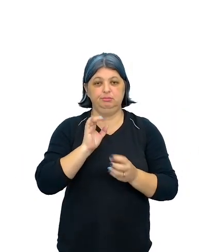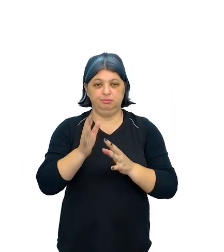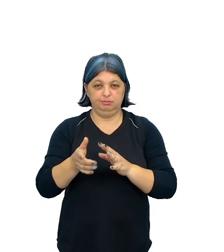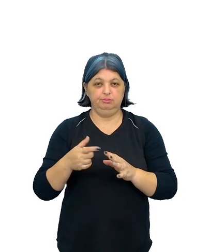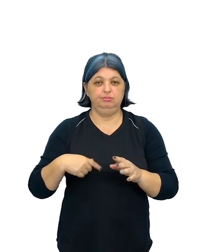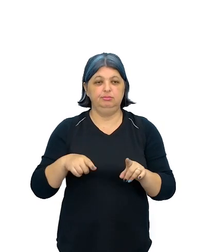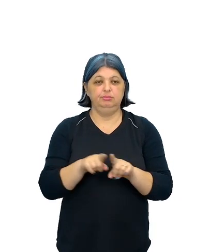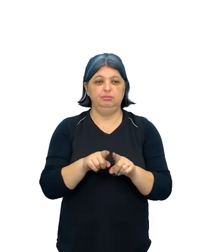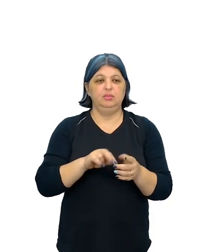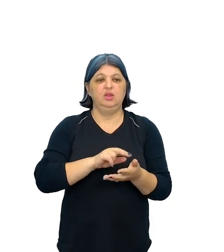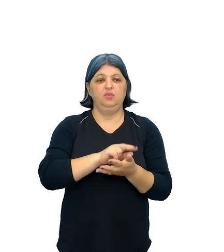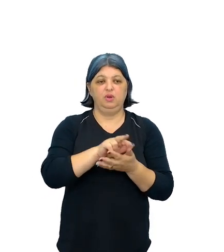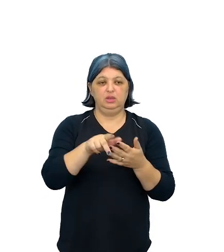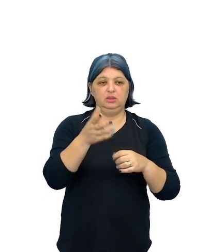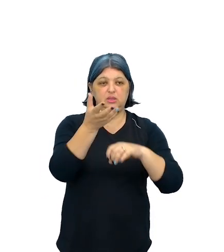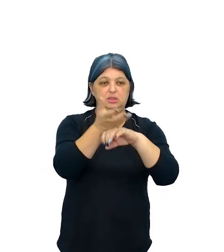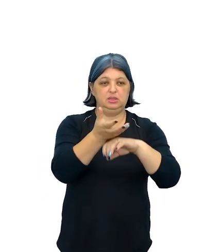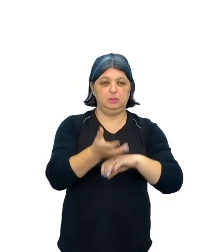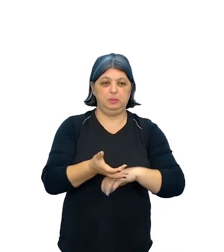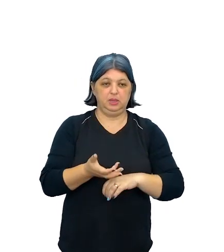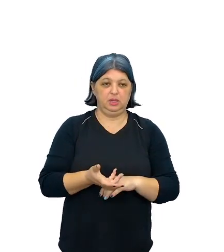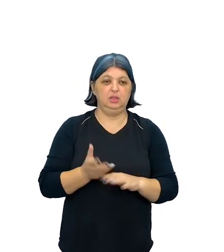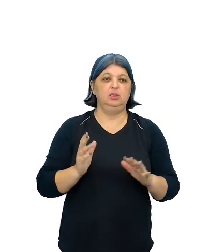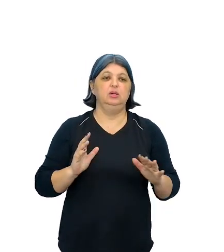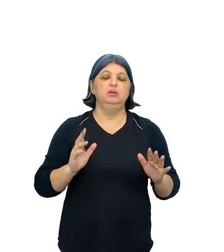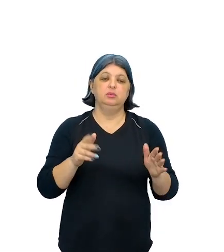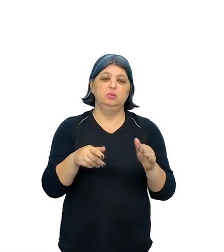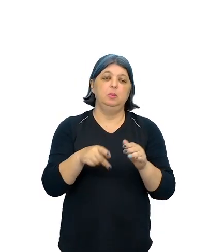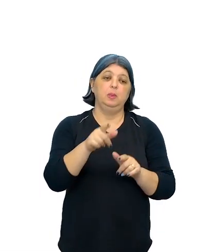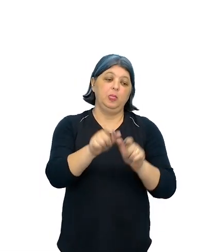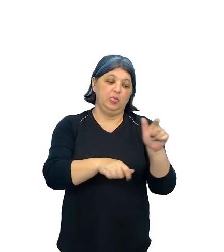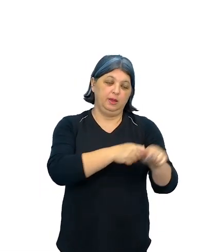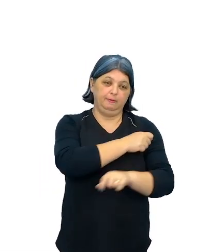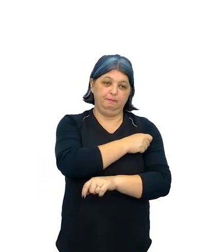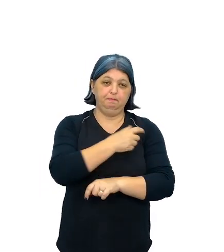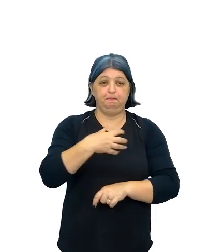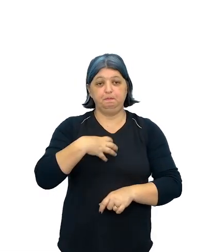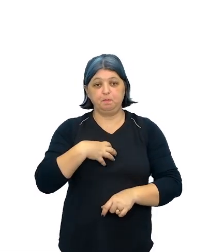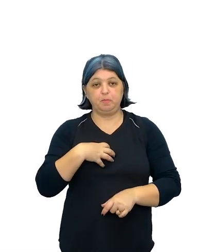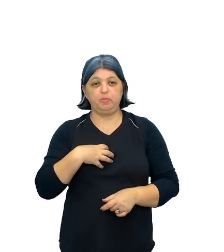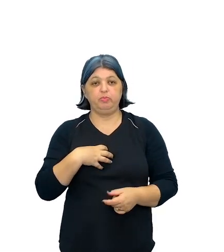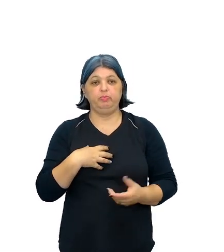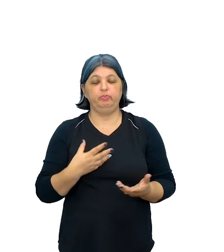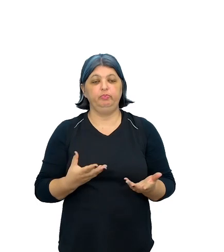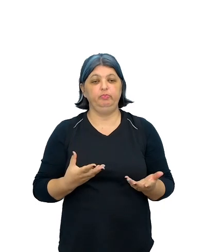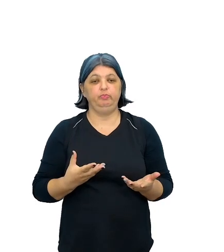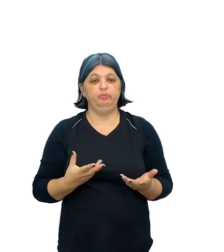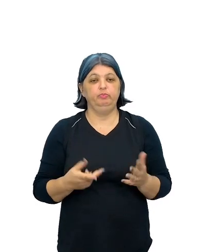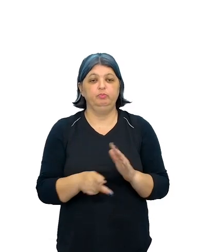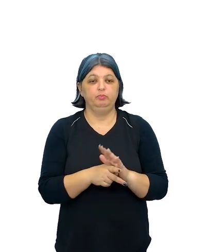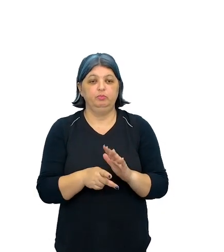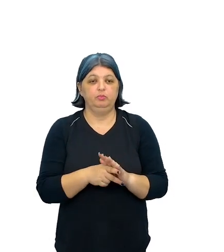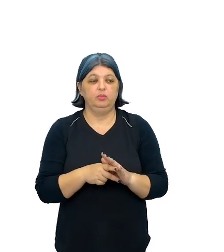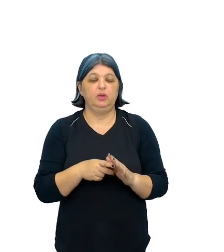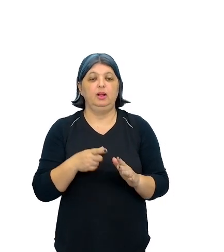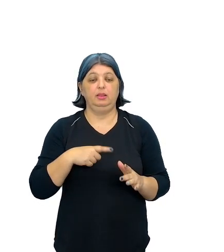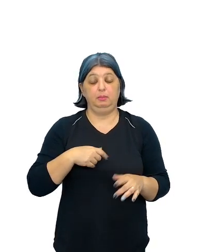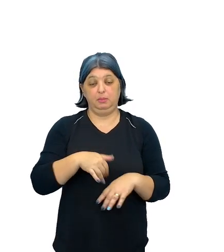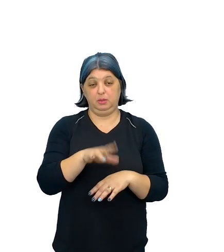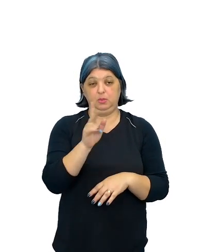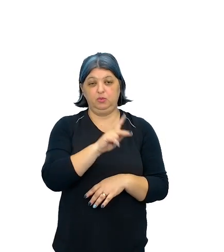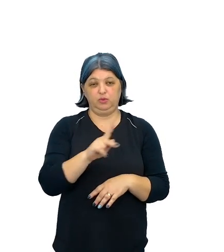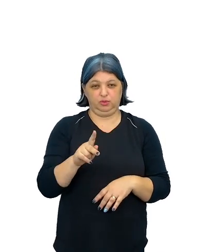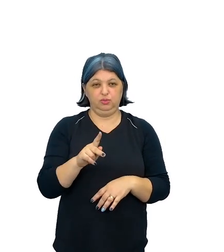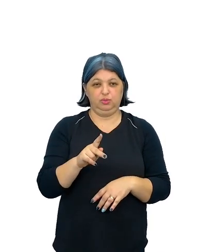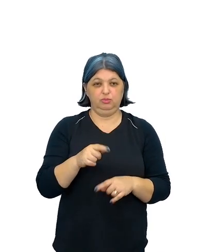bem como nas diversas disciplinas, né? É onde o estudante sente a questão de haver mais professores do